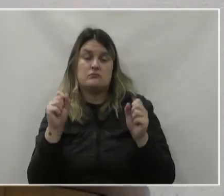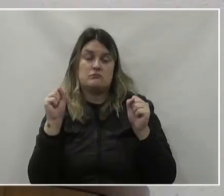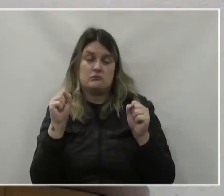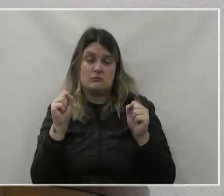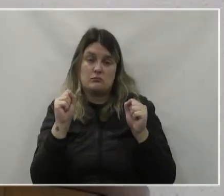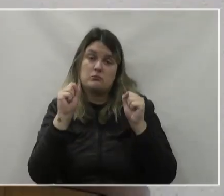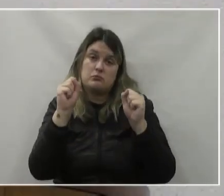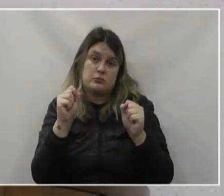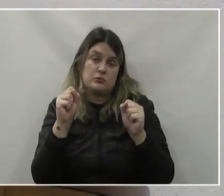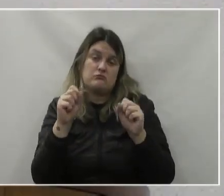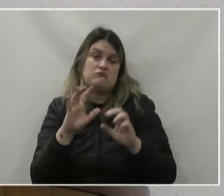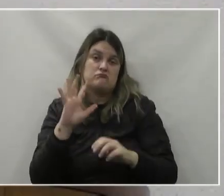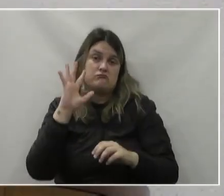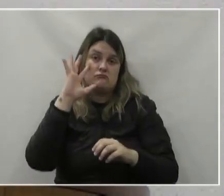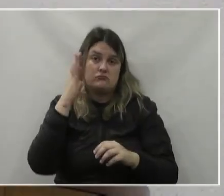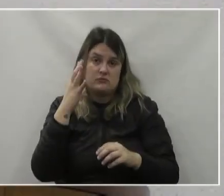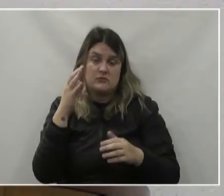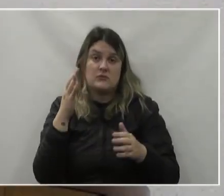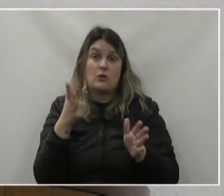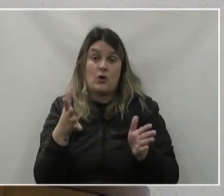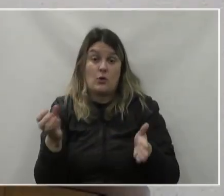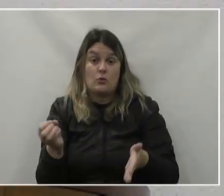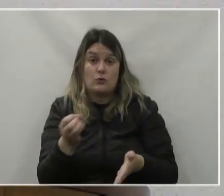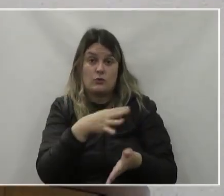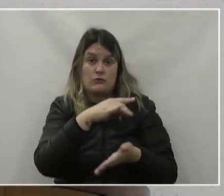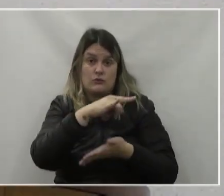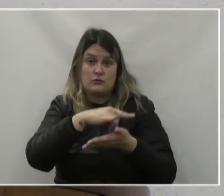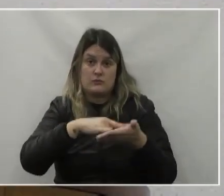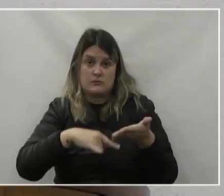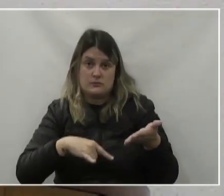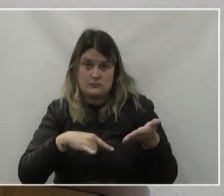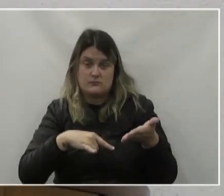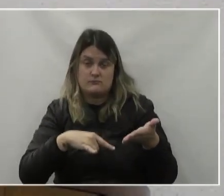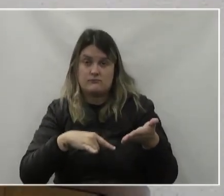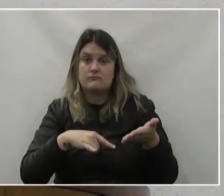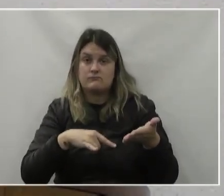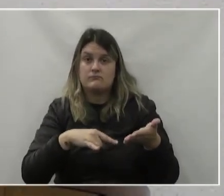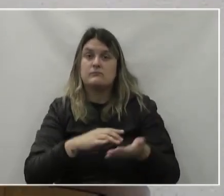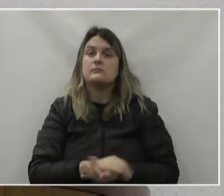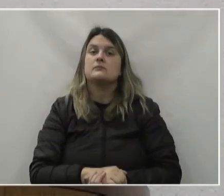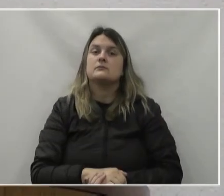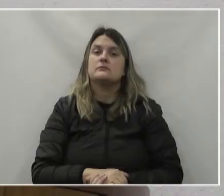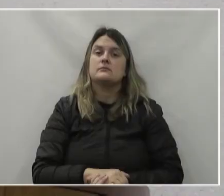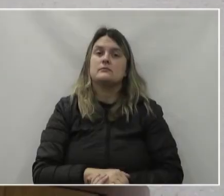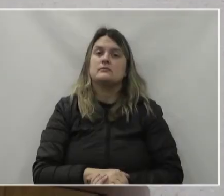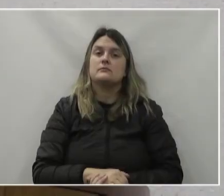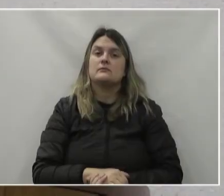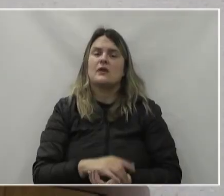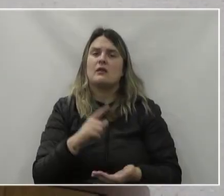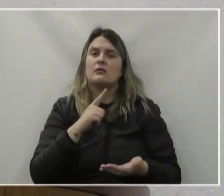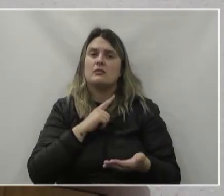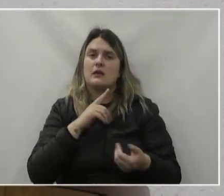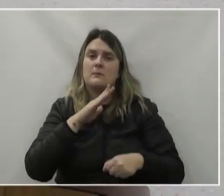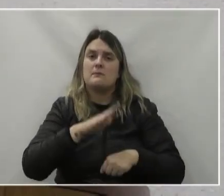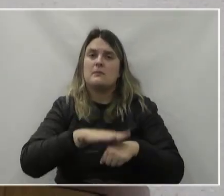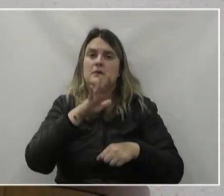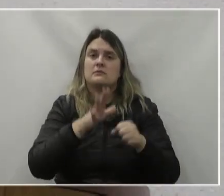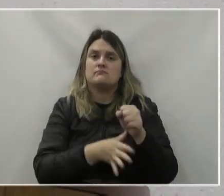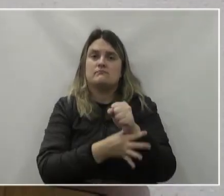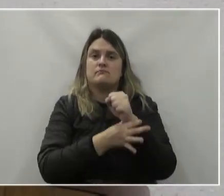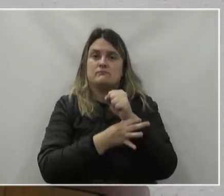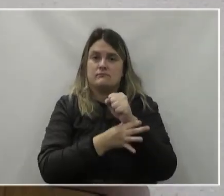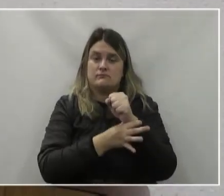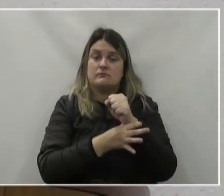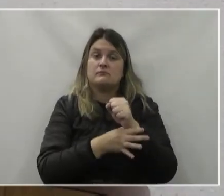uma nova condição que está sendo posta, em que coloca uma segurança para a